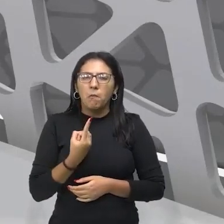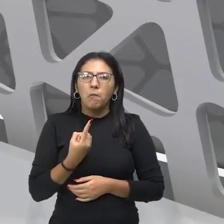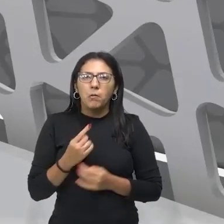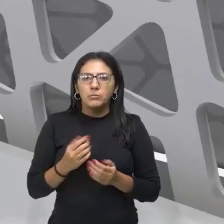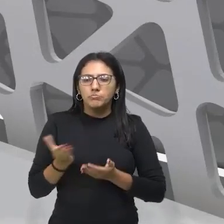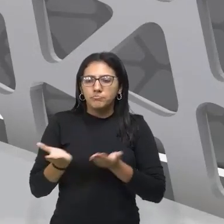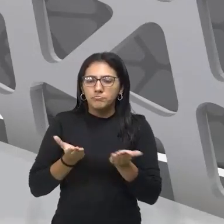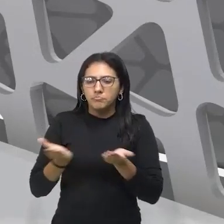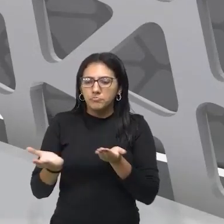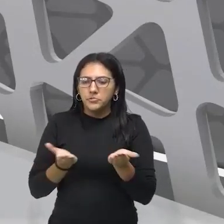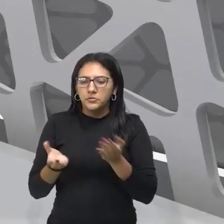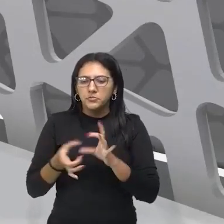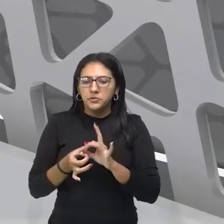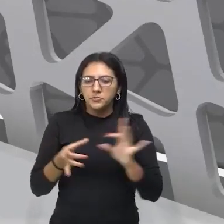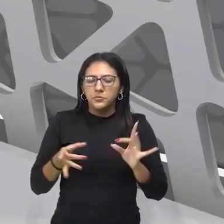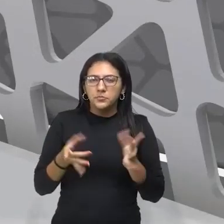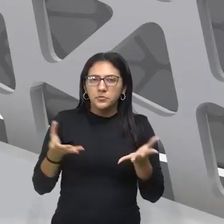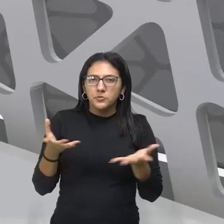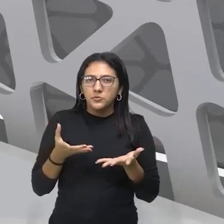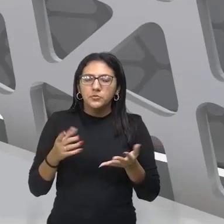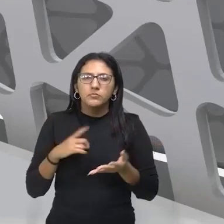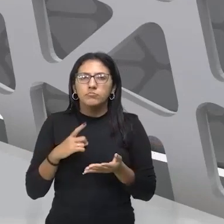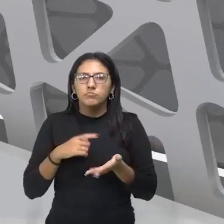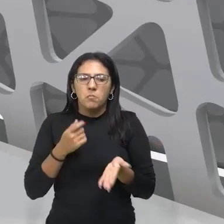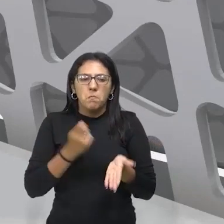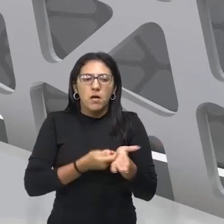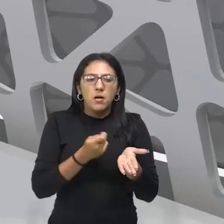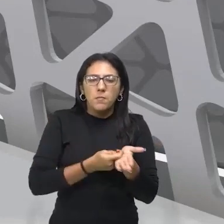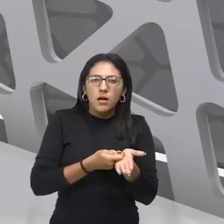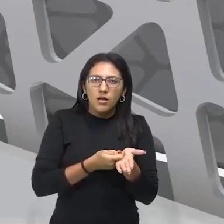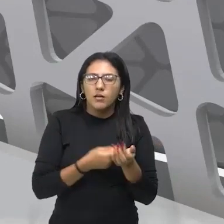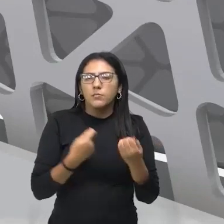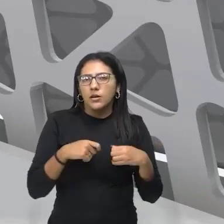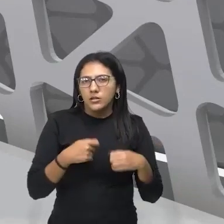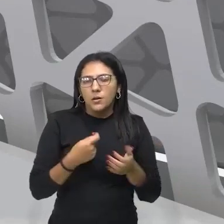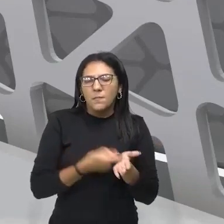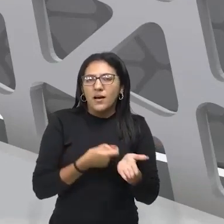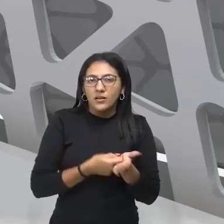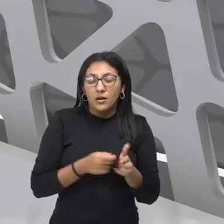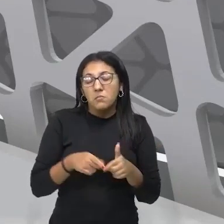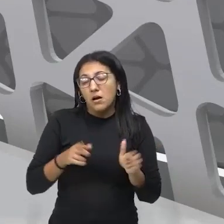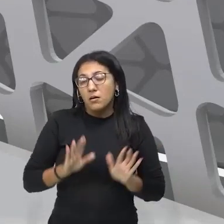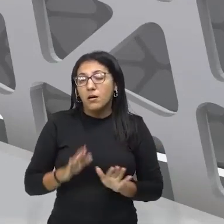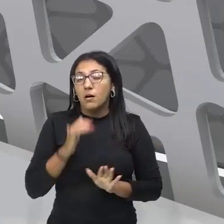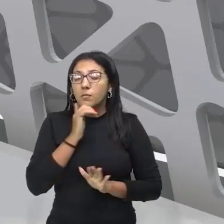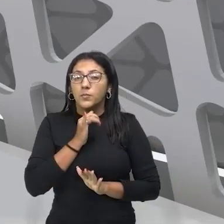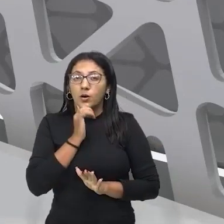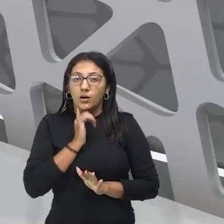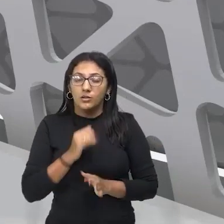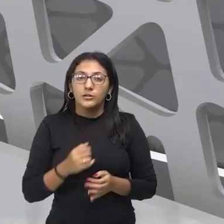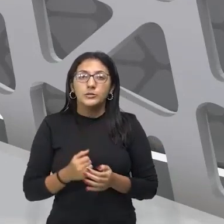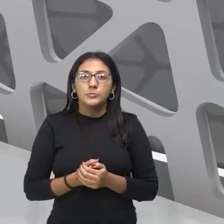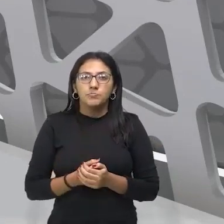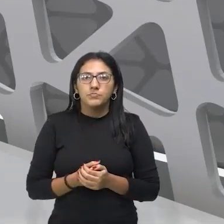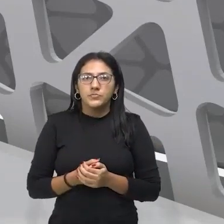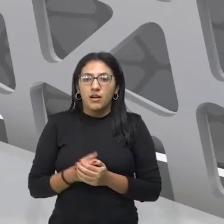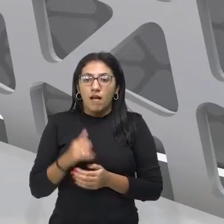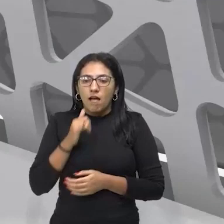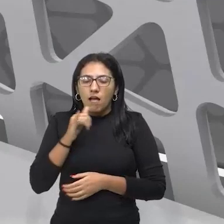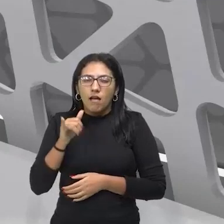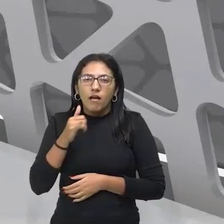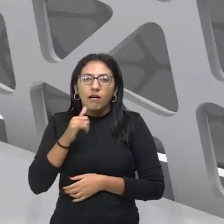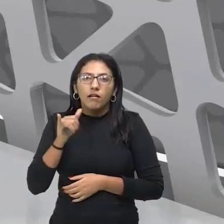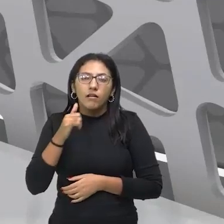Não existe nenhum tipo de serviço público hoje que seja pago. Mas, por